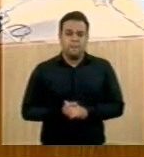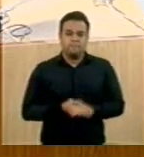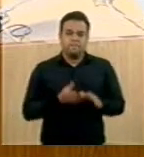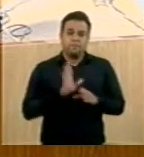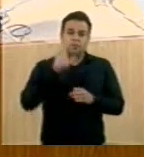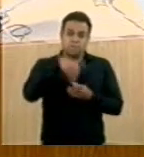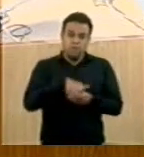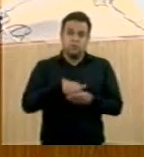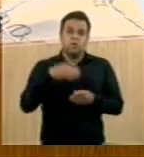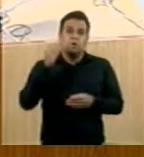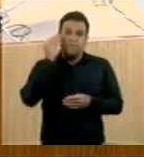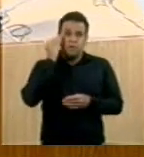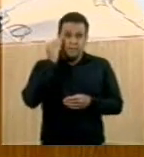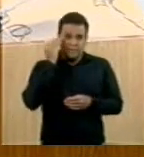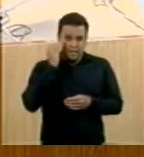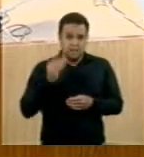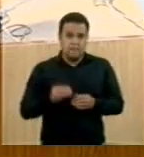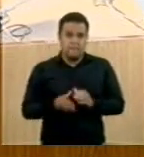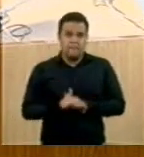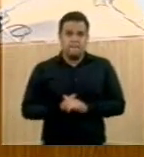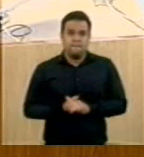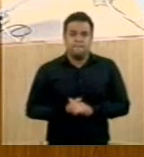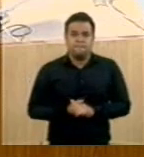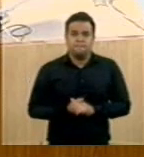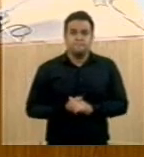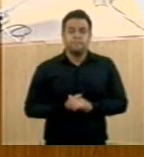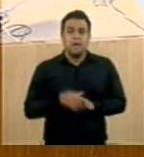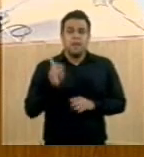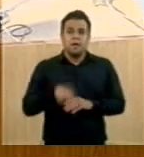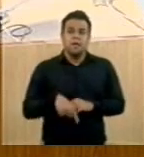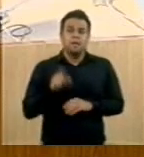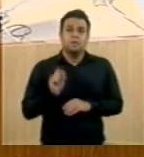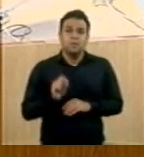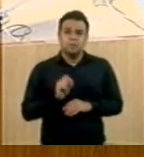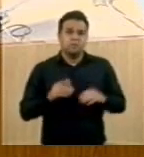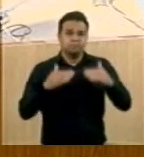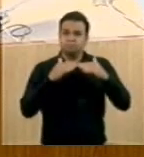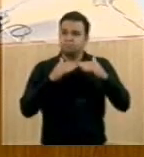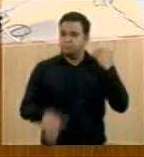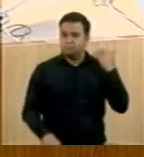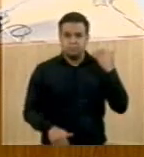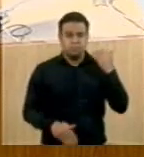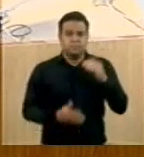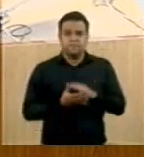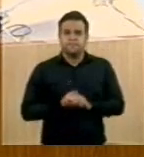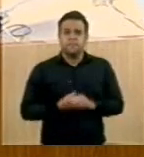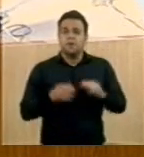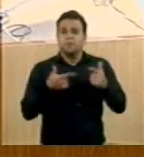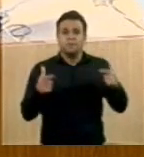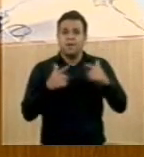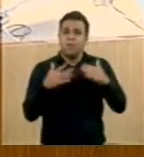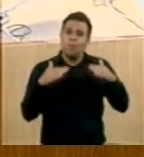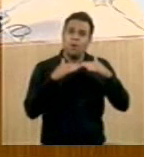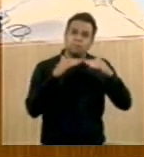vou procurar também sumariar, do que entendo ser um impacto desproporcional pela restrição